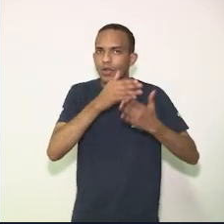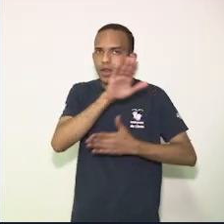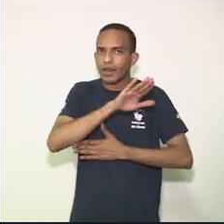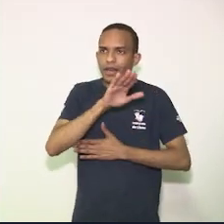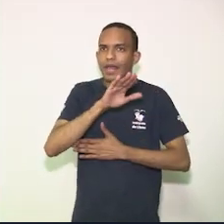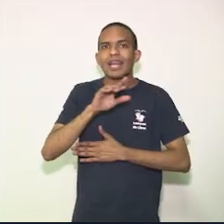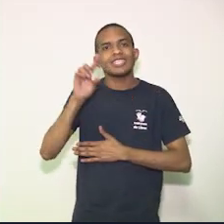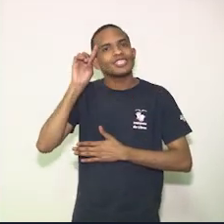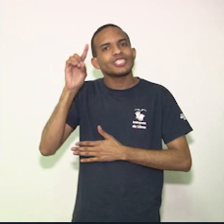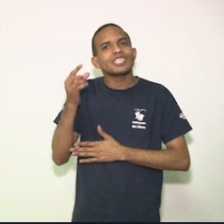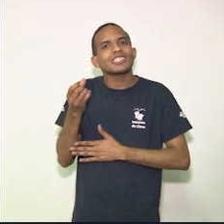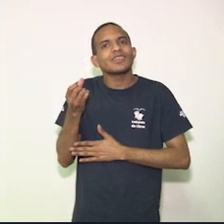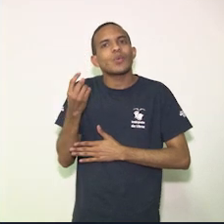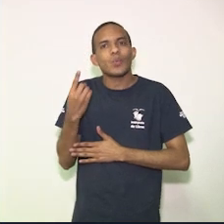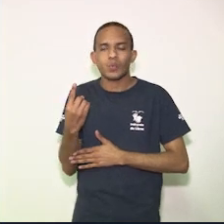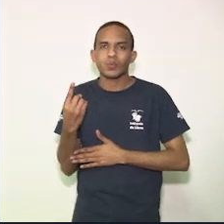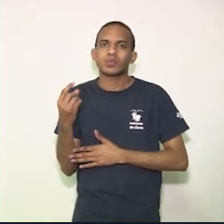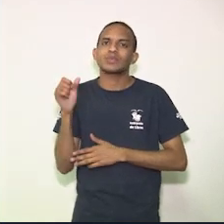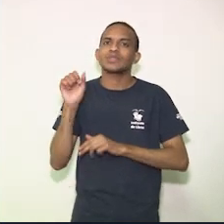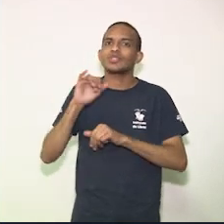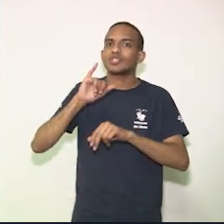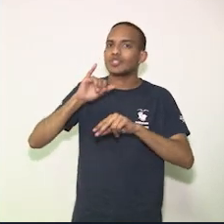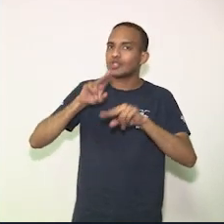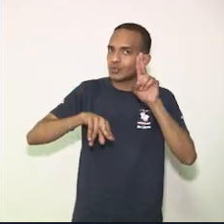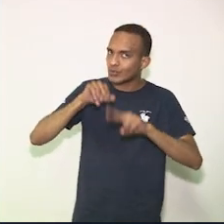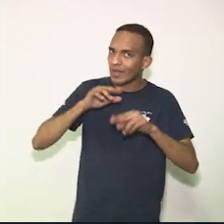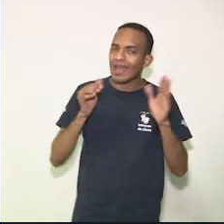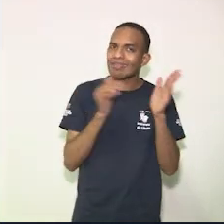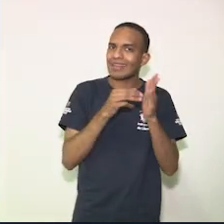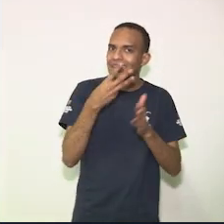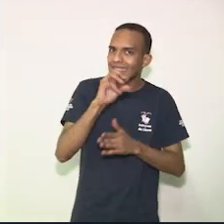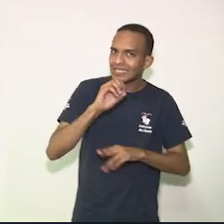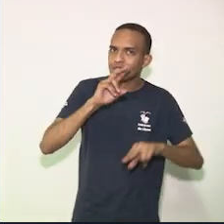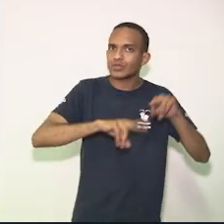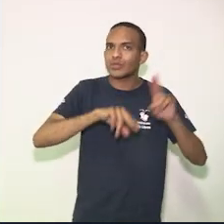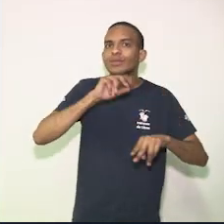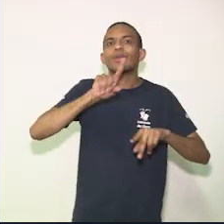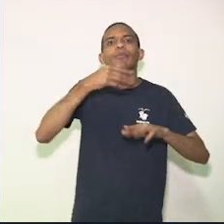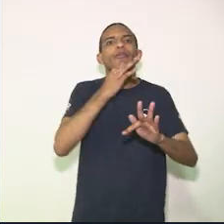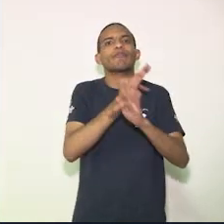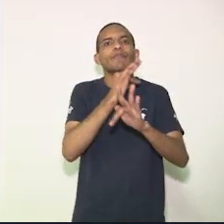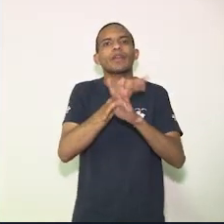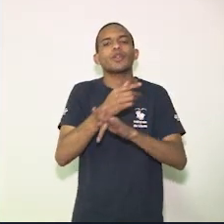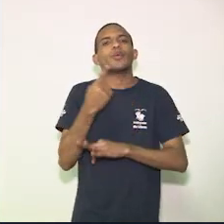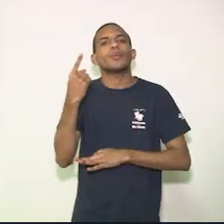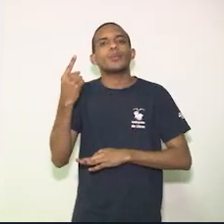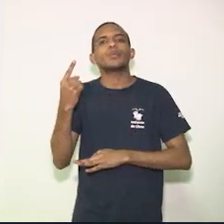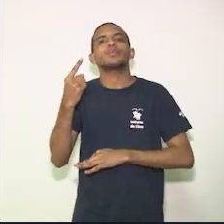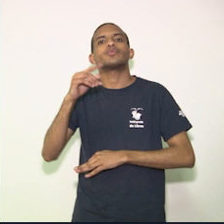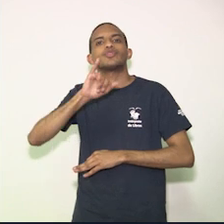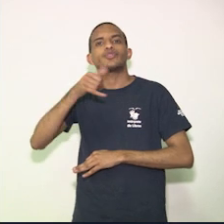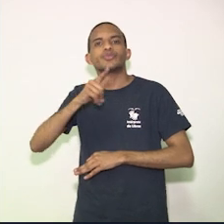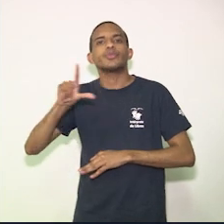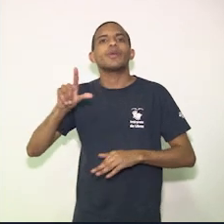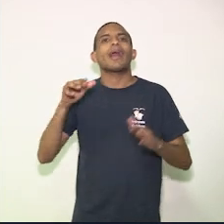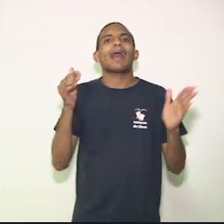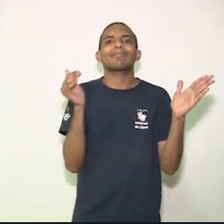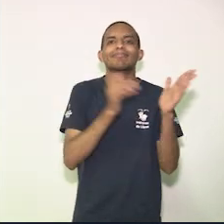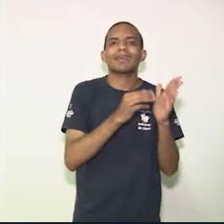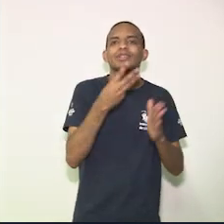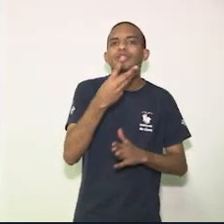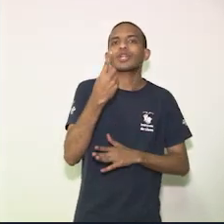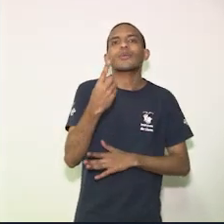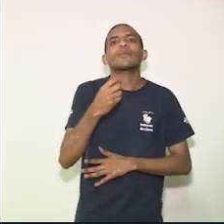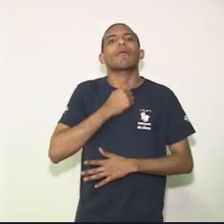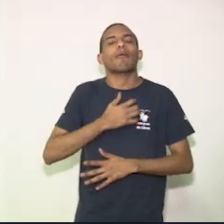1/6 a 30/6, e em seguida, dá-se férias às crianças em 1/7 a 31/8, também com 2 meses